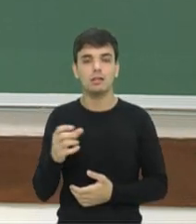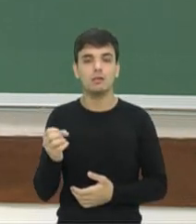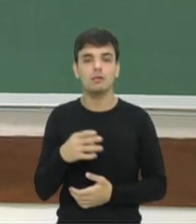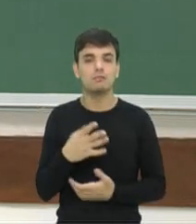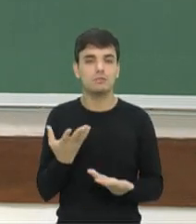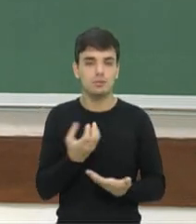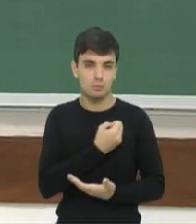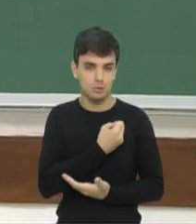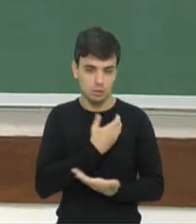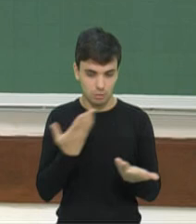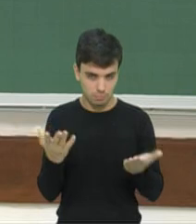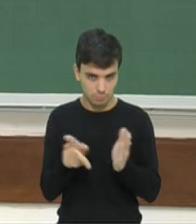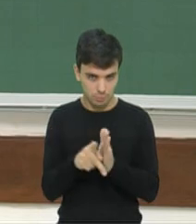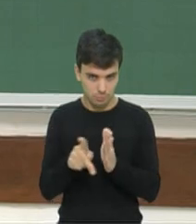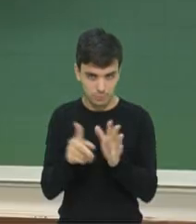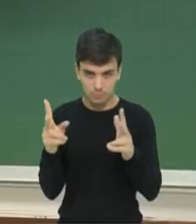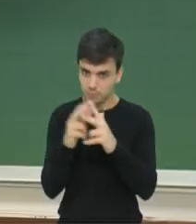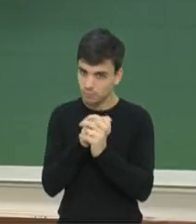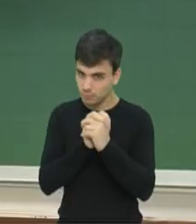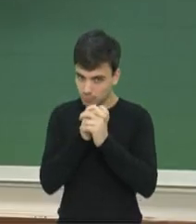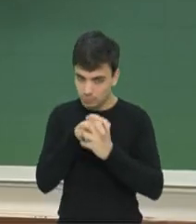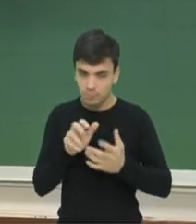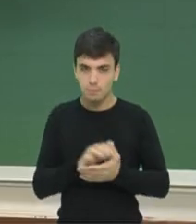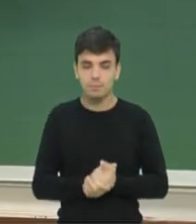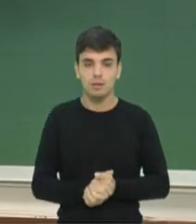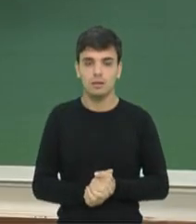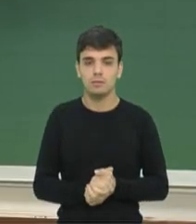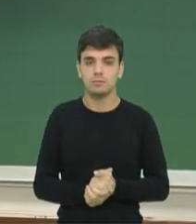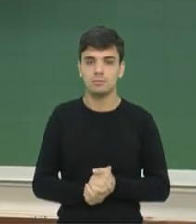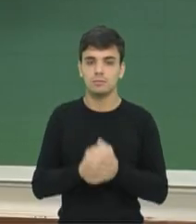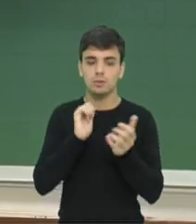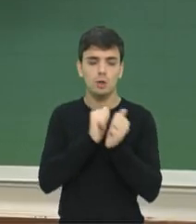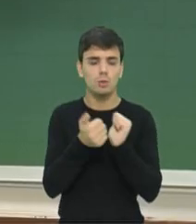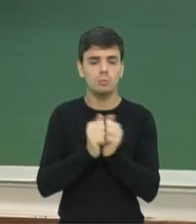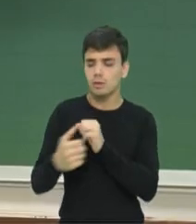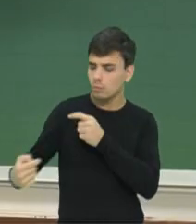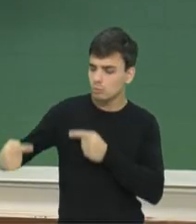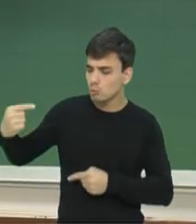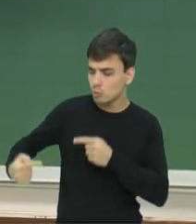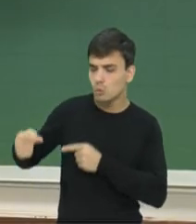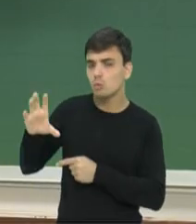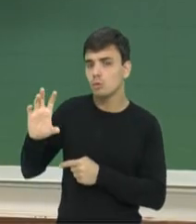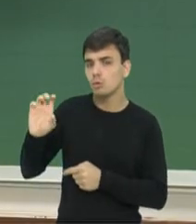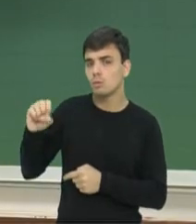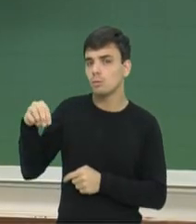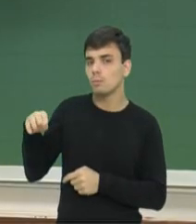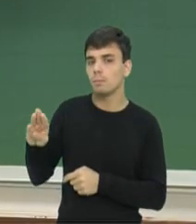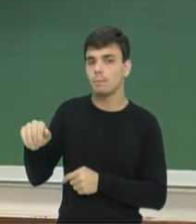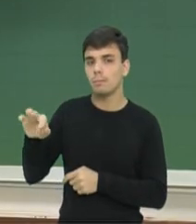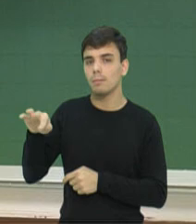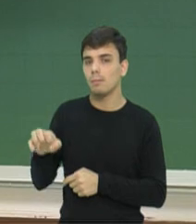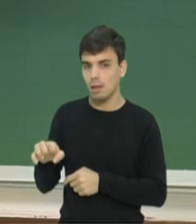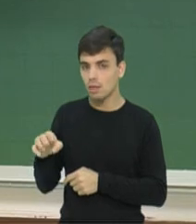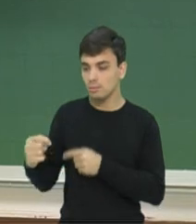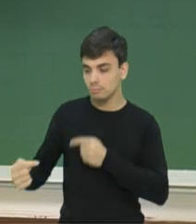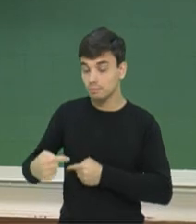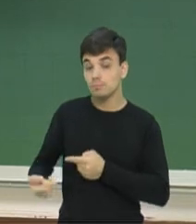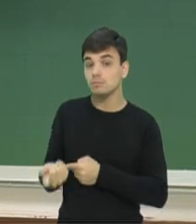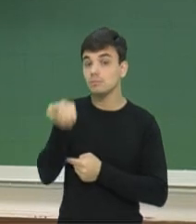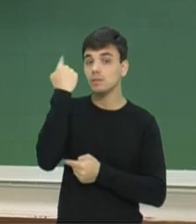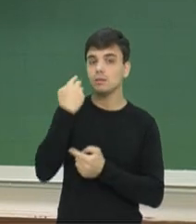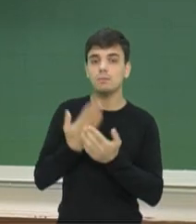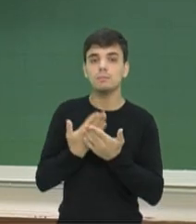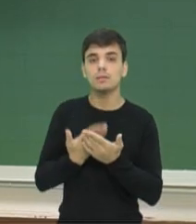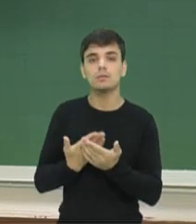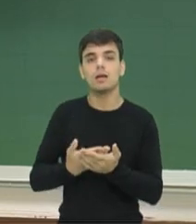de lutas. Então, estamos tratando as lutas, os esportes de combate, né? Lutas. Então, na aula passada vimos o judô. E hoje nós vamos estar